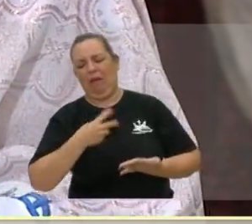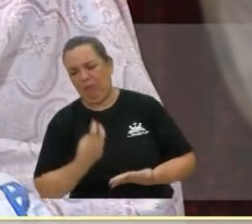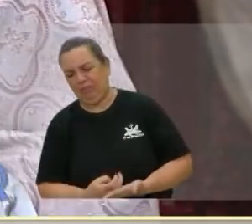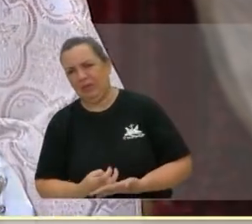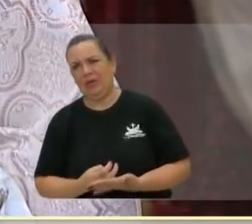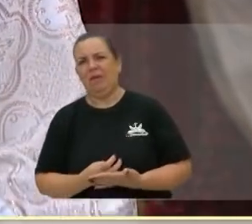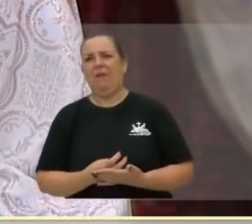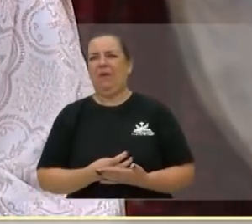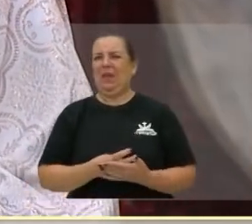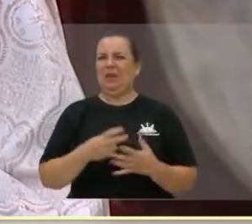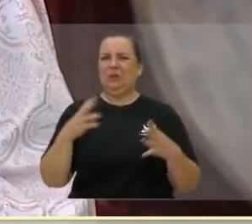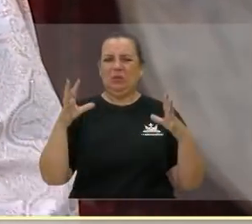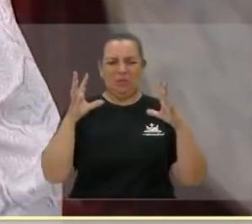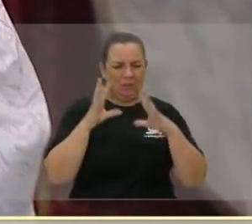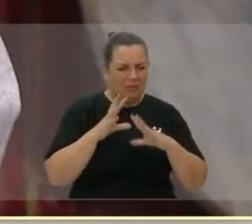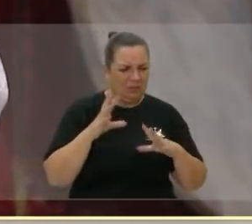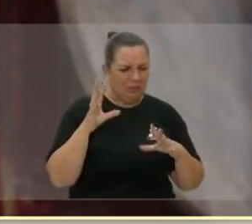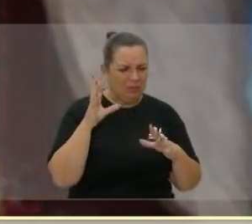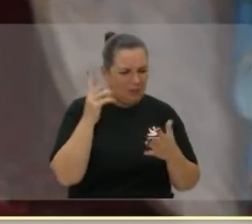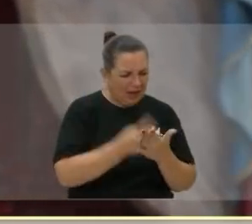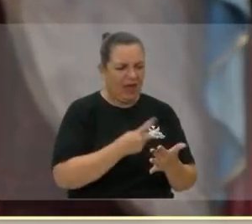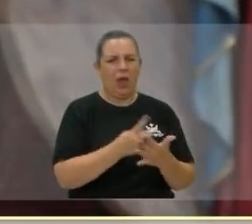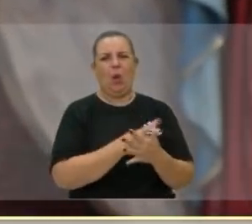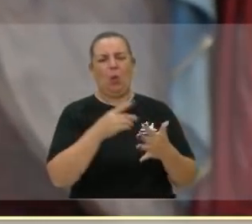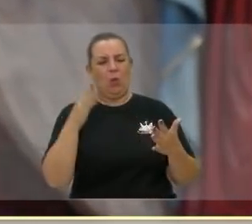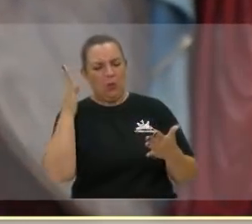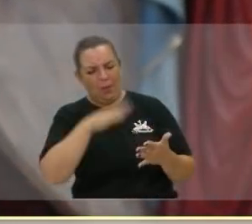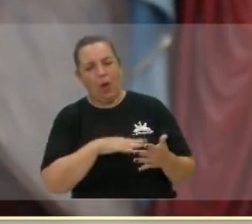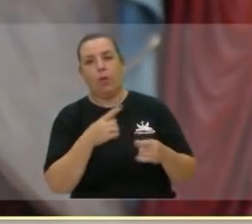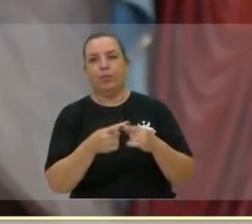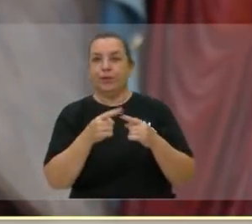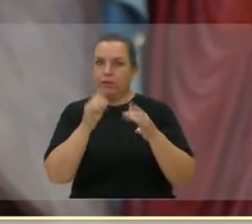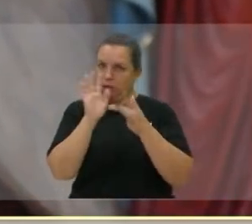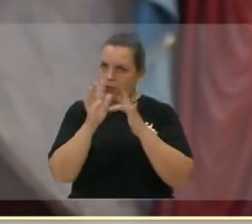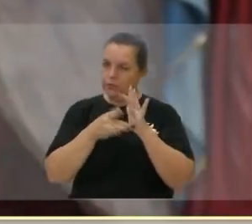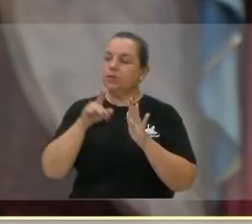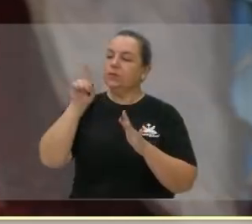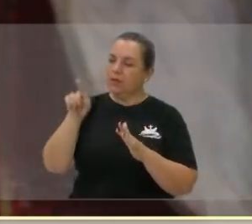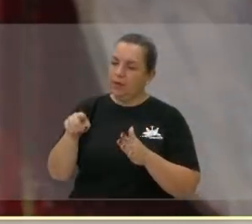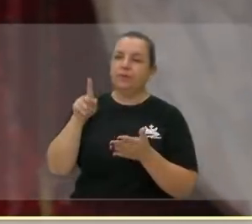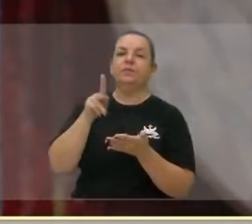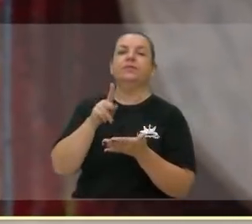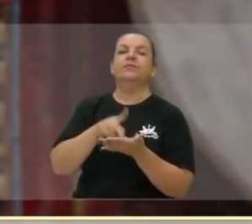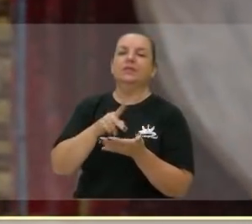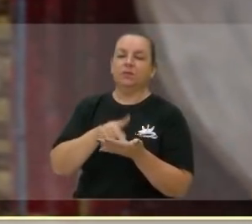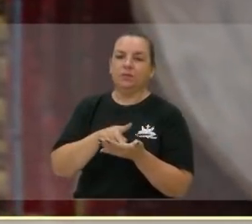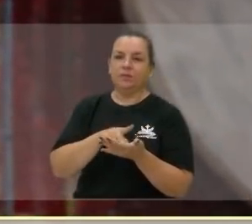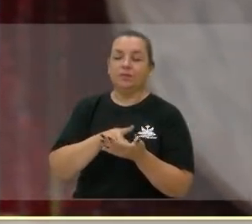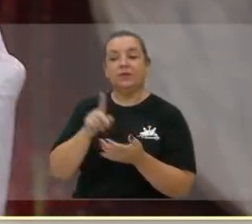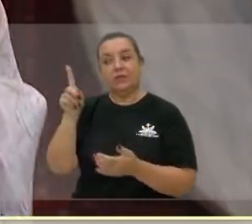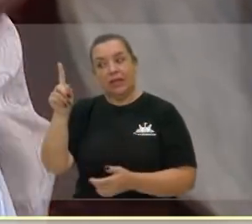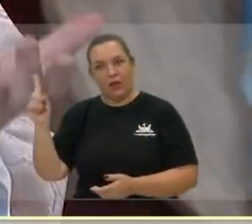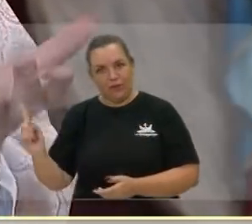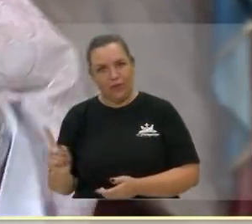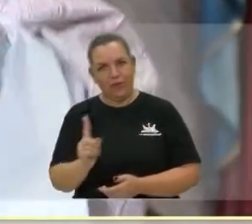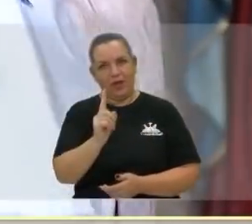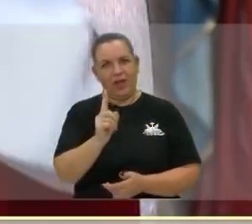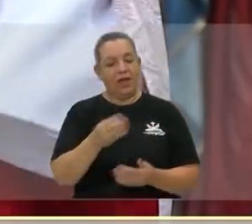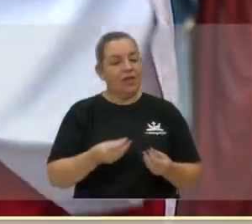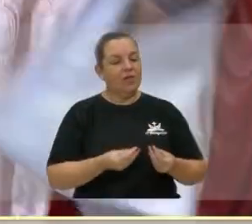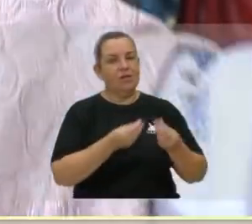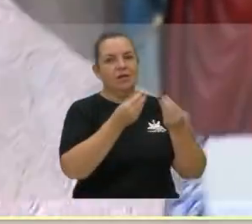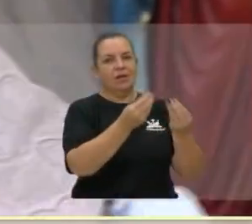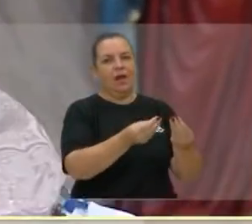engodo, no erro, porque Jesus é a verdade. Aquele que vem como trazer